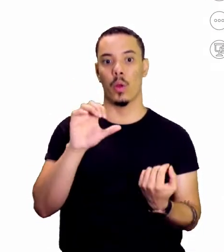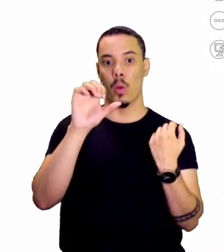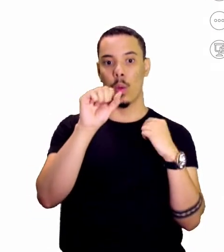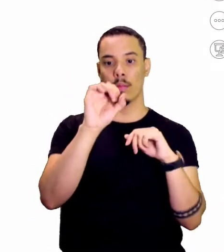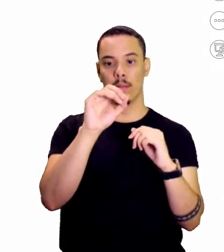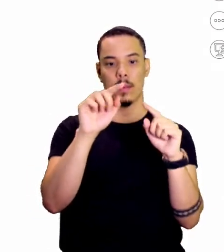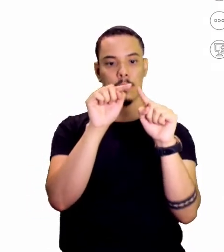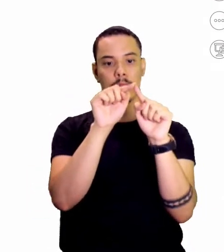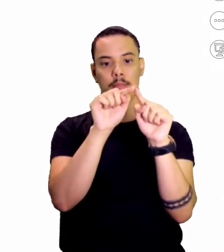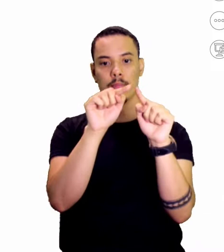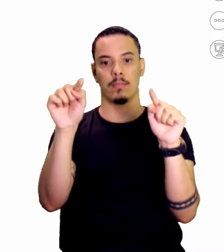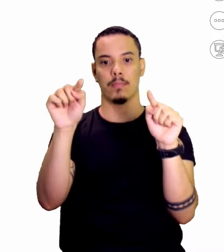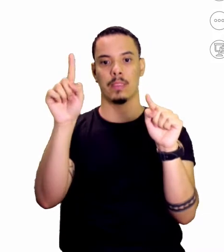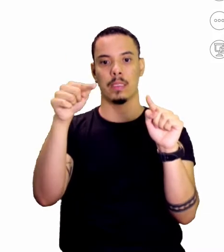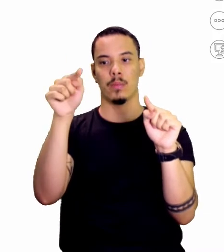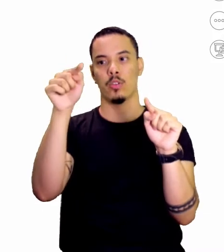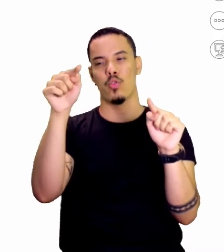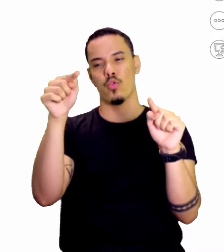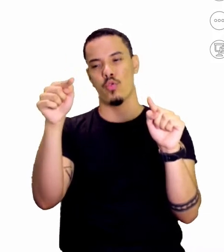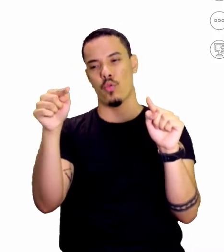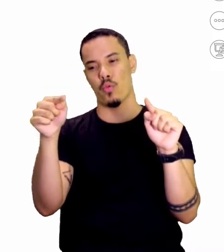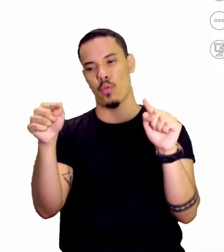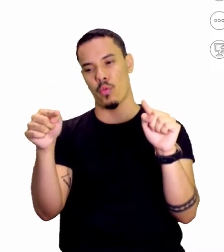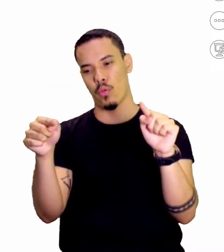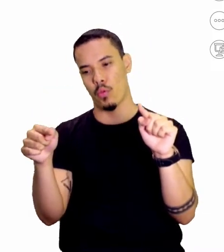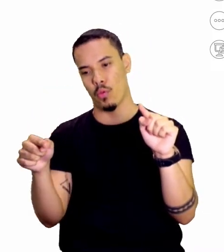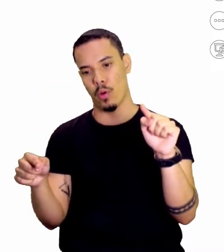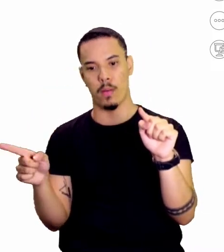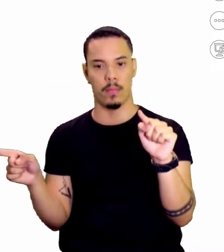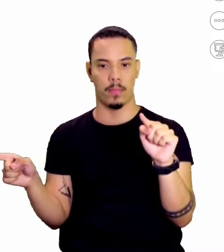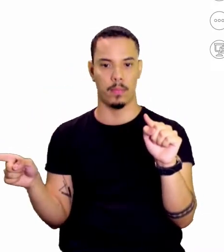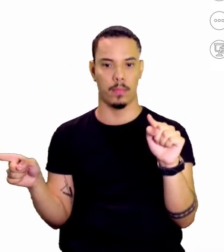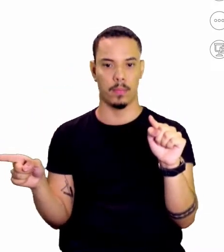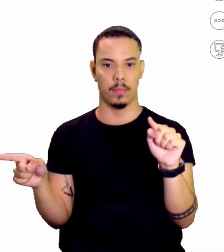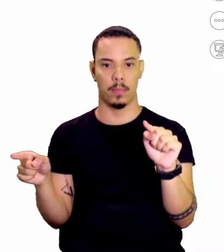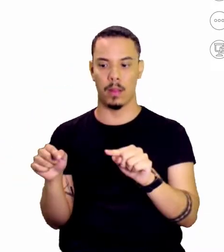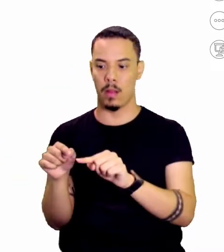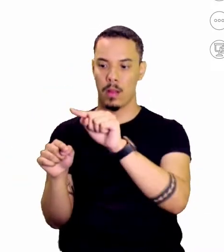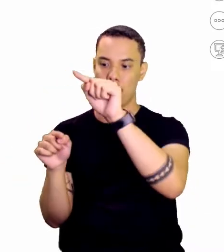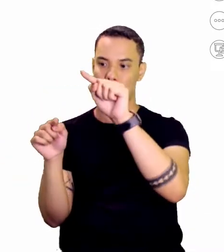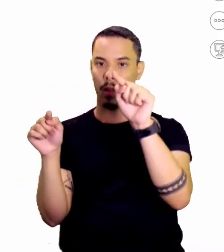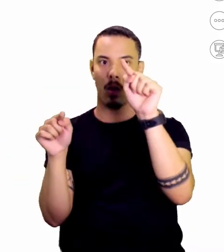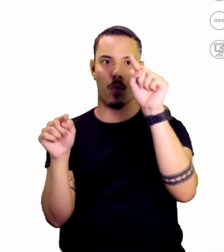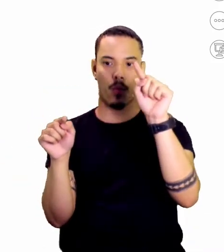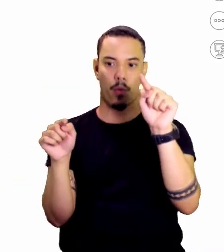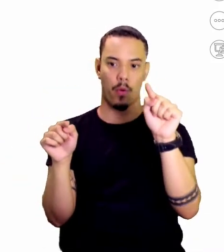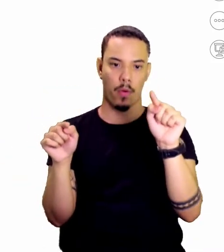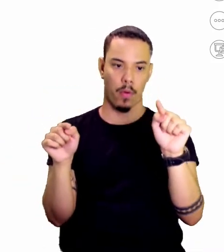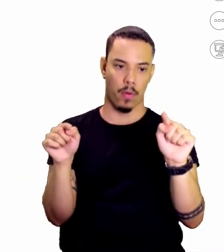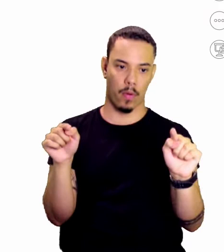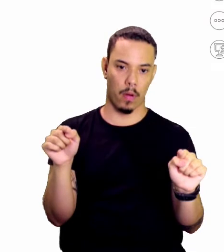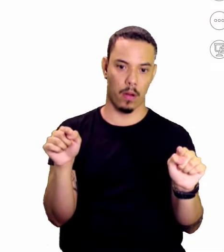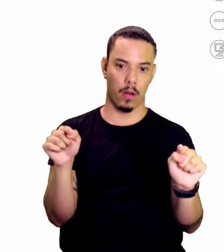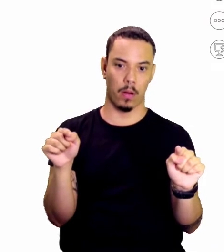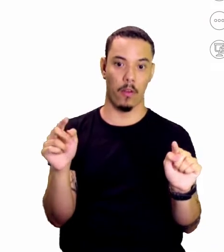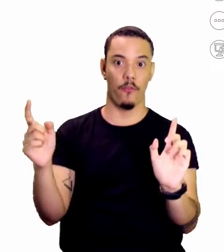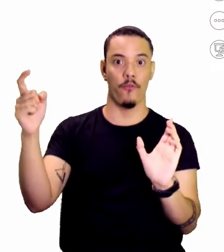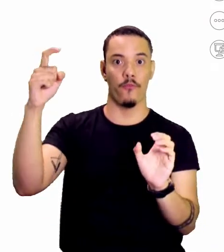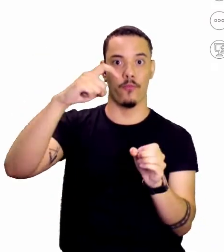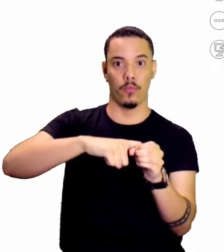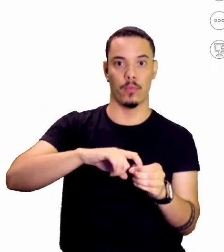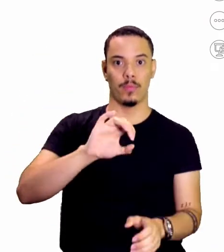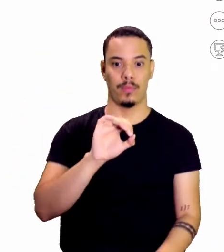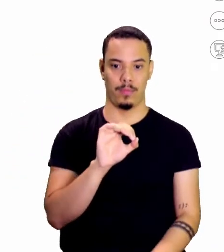a diminuir suas posições que há de se aproximou da origem até chegar na origem chegou no zero então estava